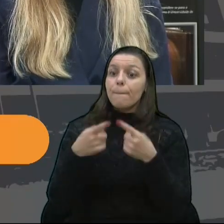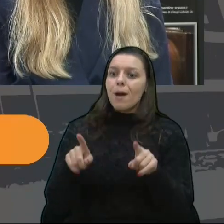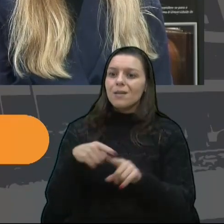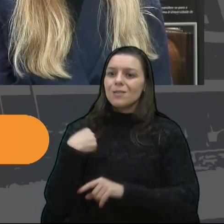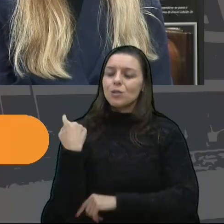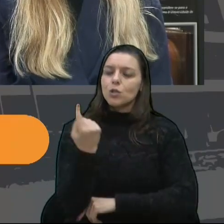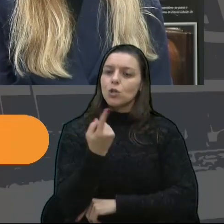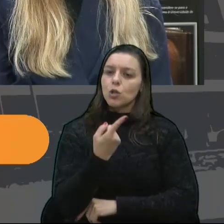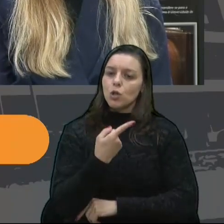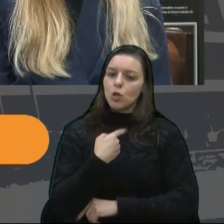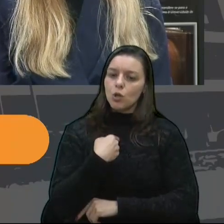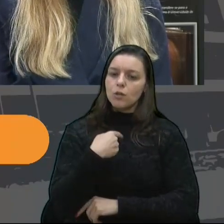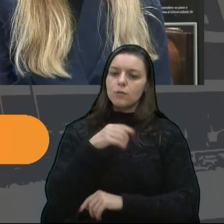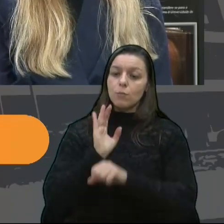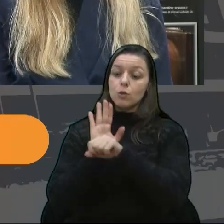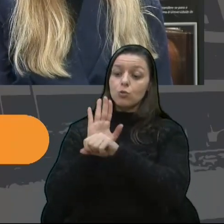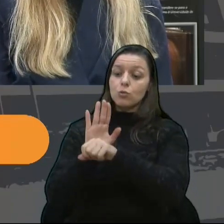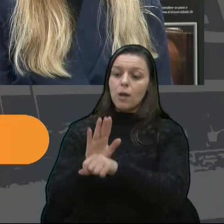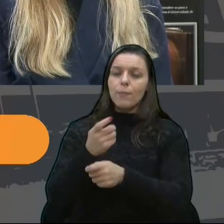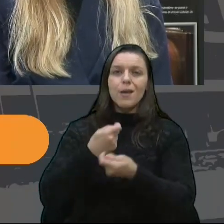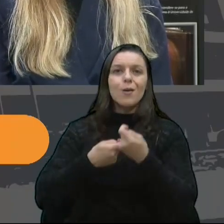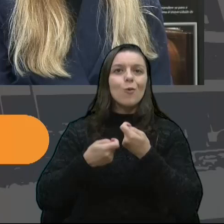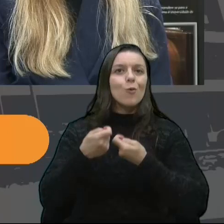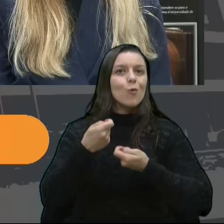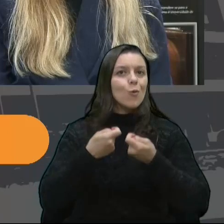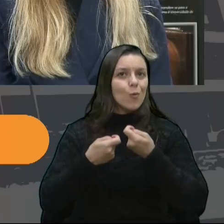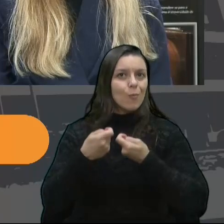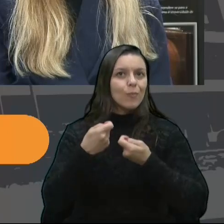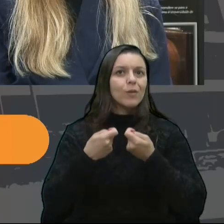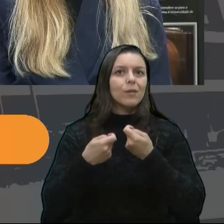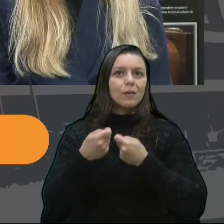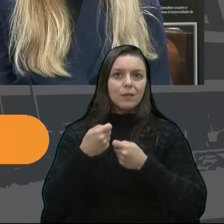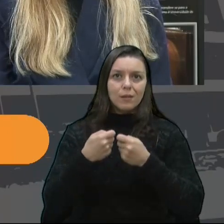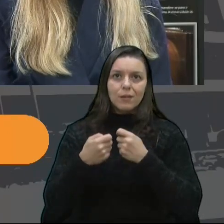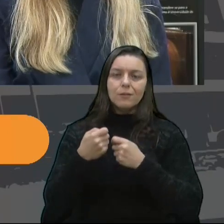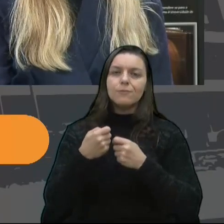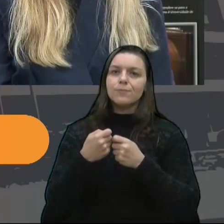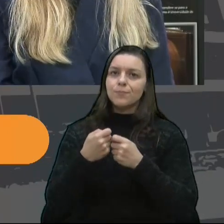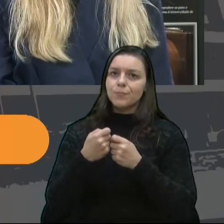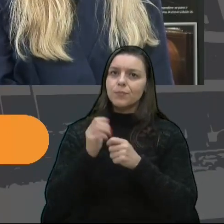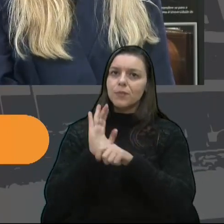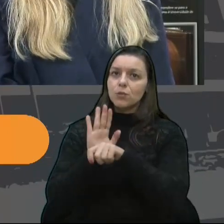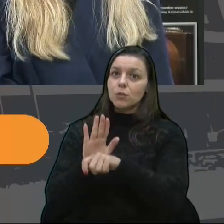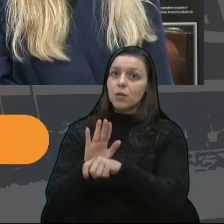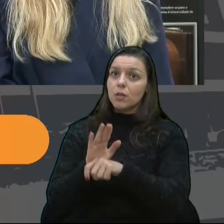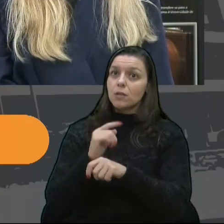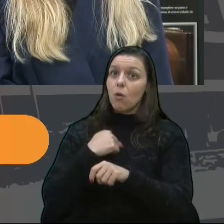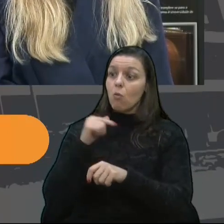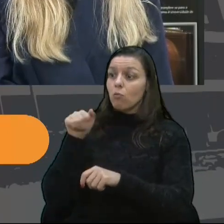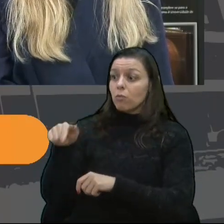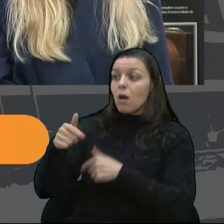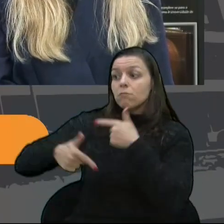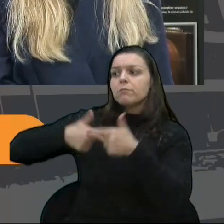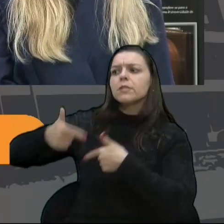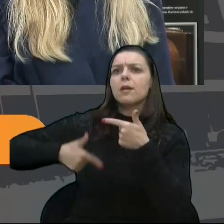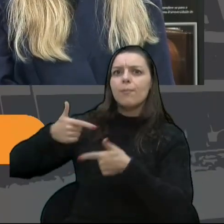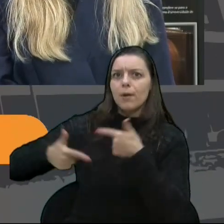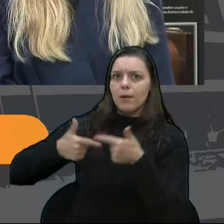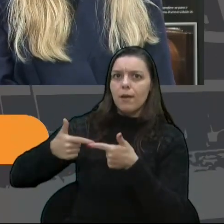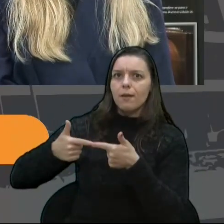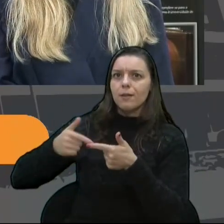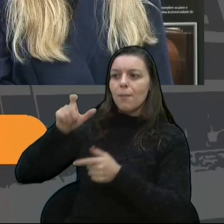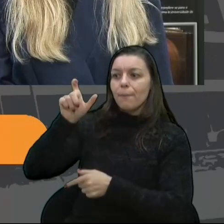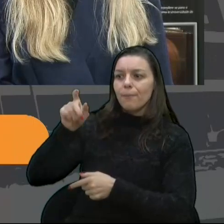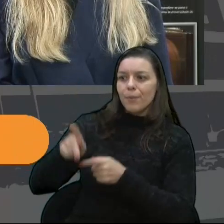economia gire ali dentro. Então, não é só dar o peixe, a gente vai ensinar a pescar, entendeu? E aí a pessoa vai